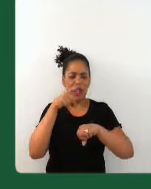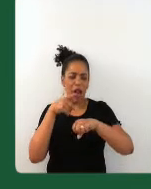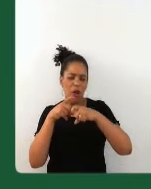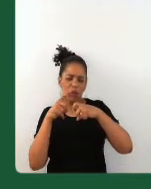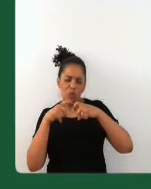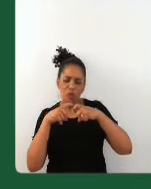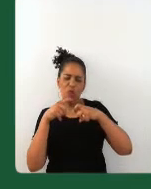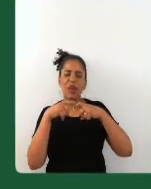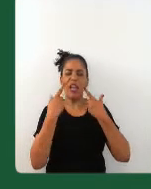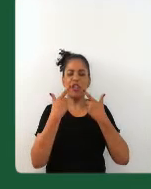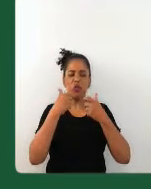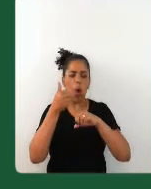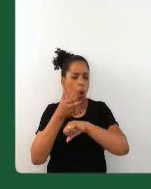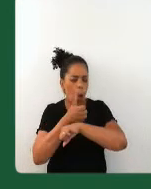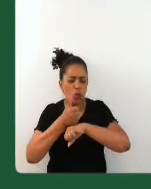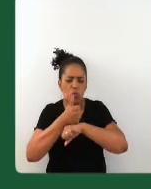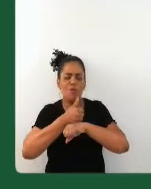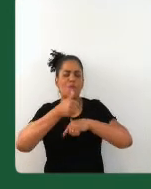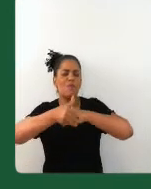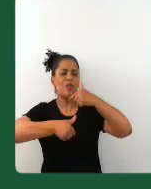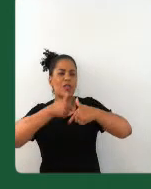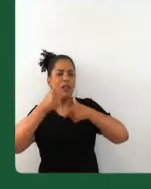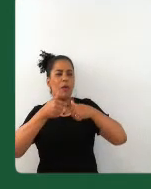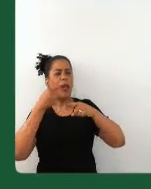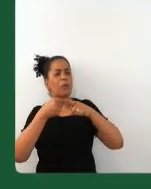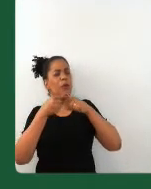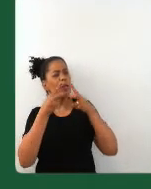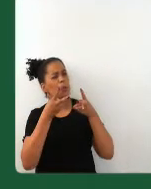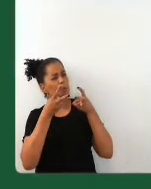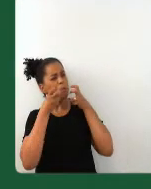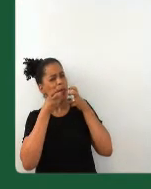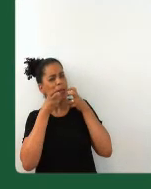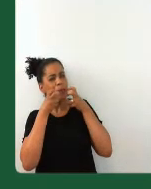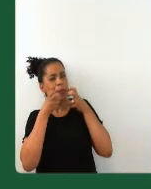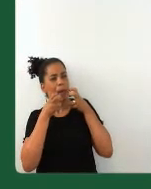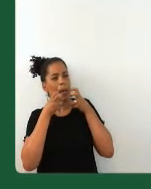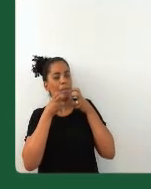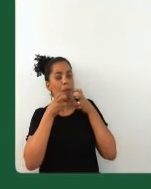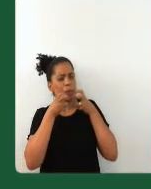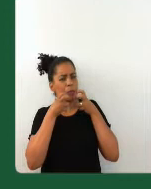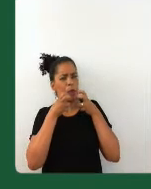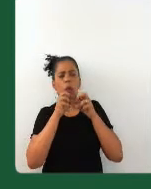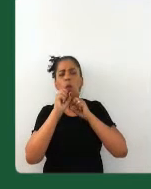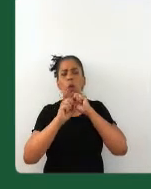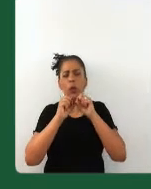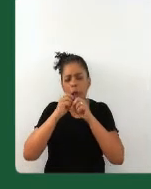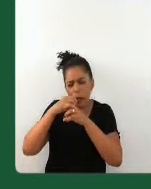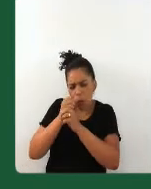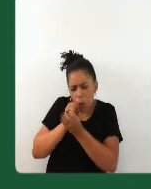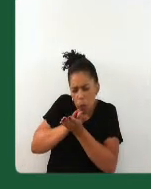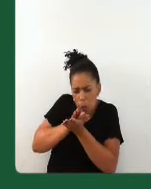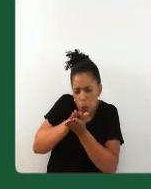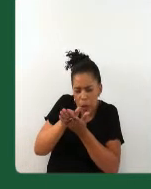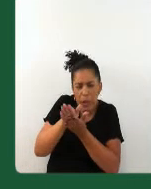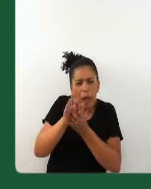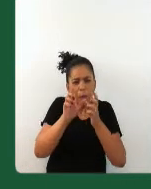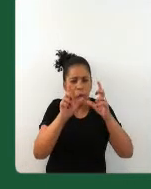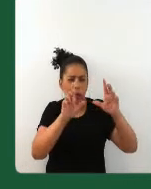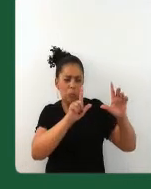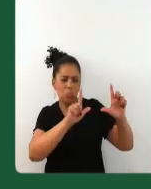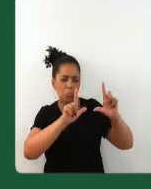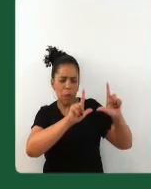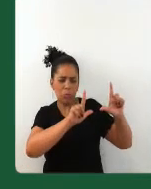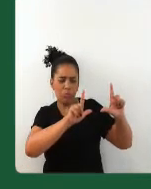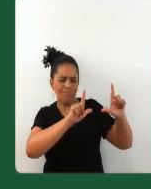mais assim, chamativas nisso. Aqui conseguimos ver na foto à esquerda